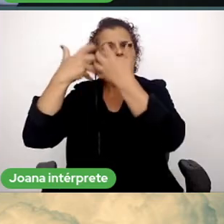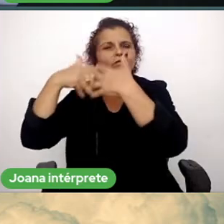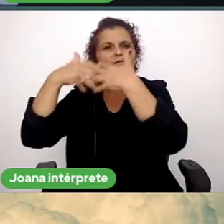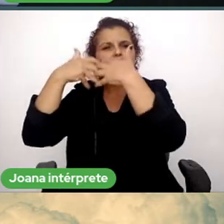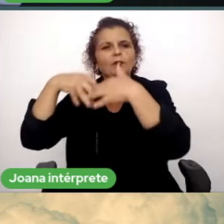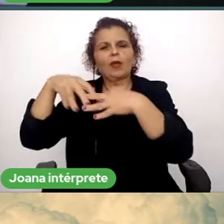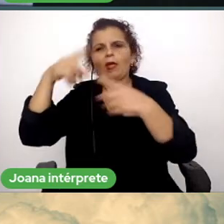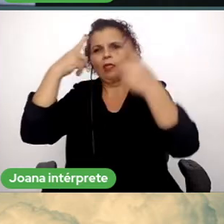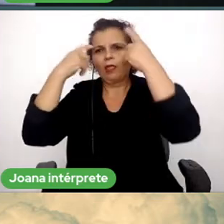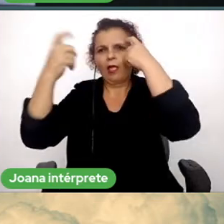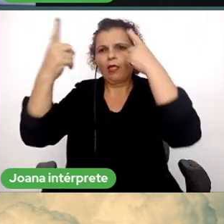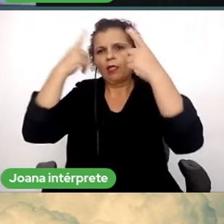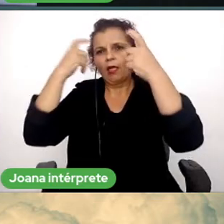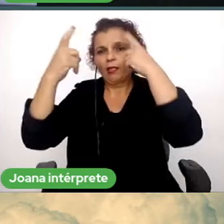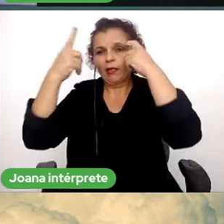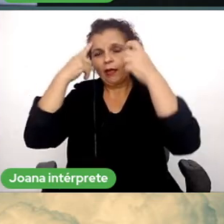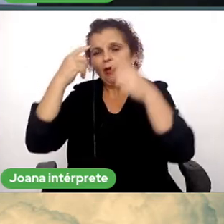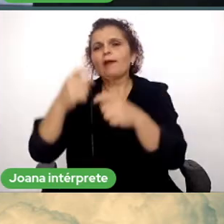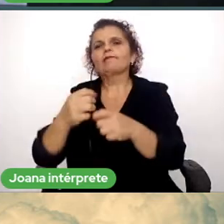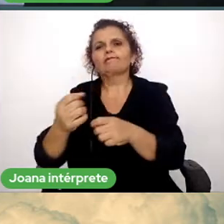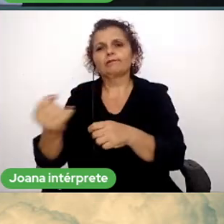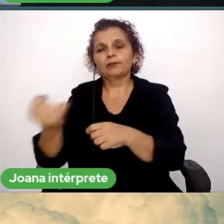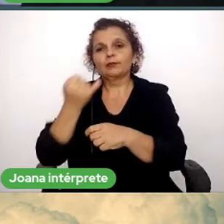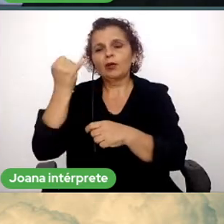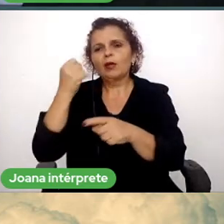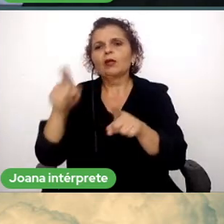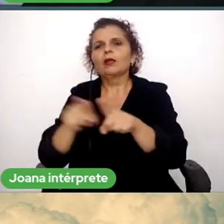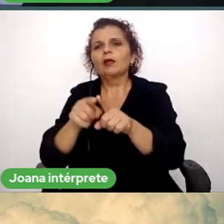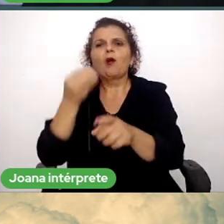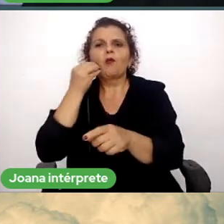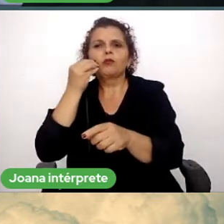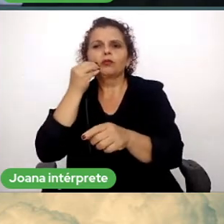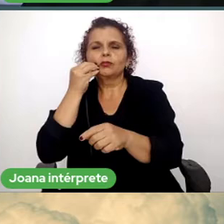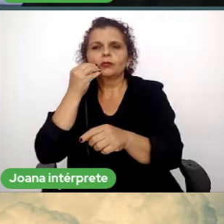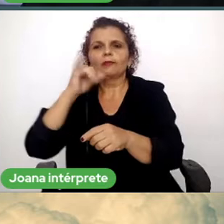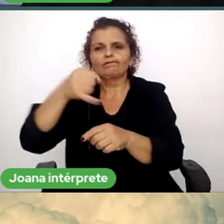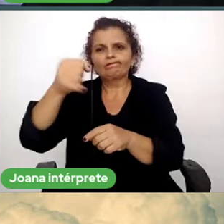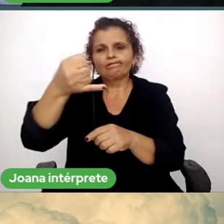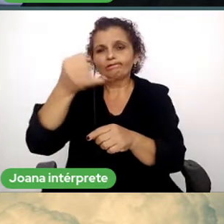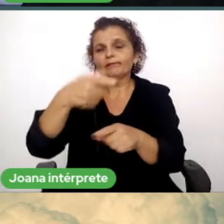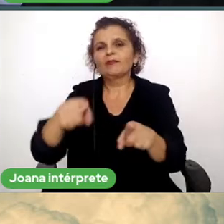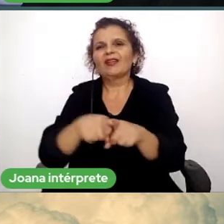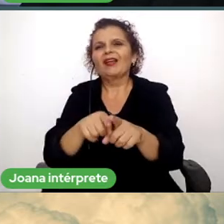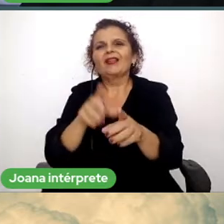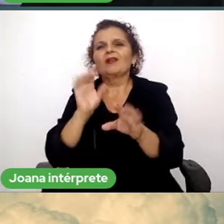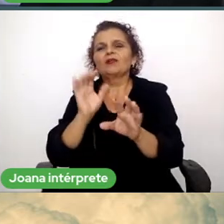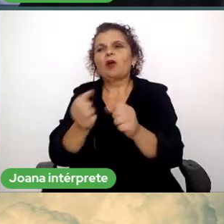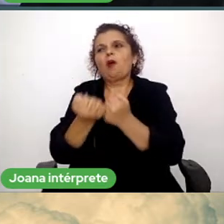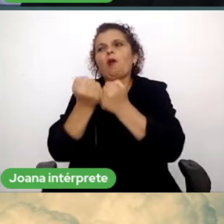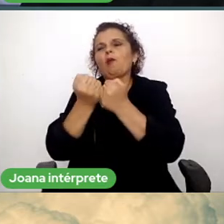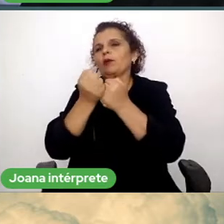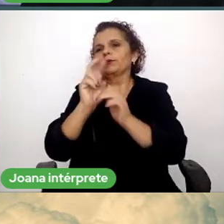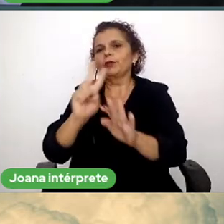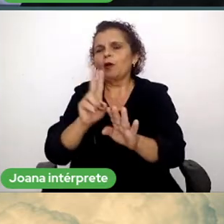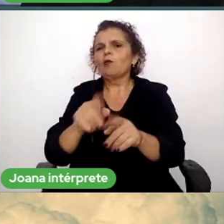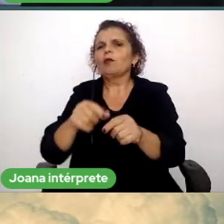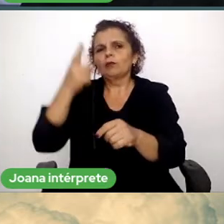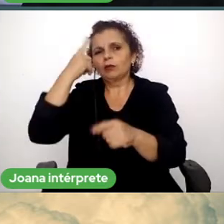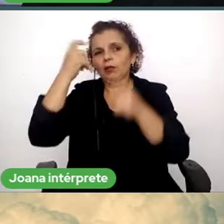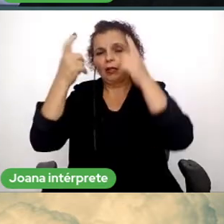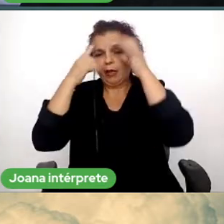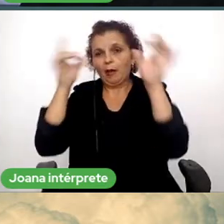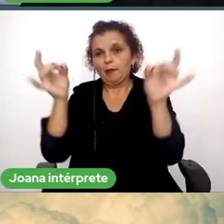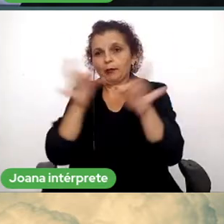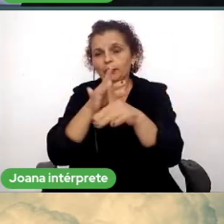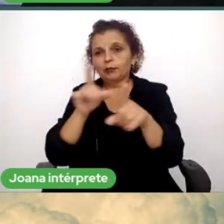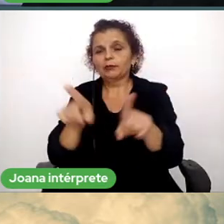ideias, de forma a abraçar a incerteza e abraçar oportunidades que estão surgindo. Ou seja, ela não vai chegar para executar uma ideia já está pronta, uma ideia que